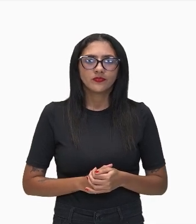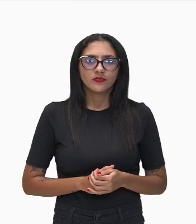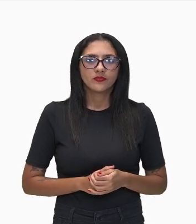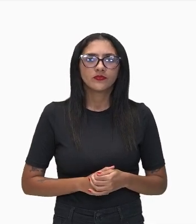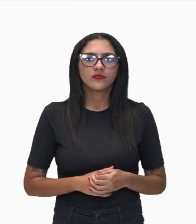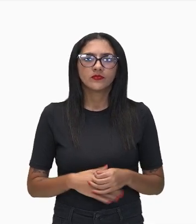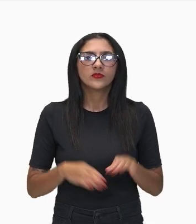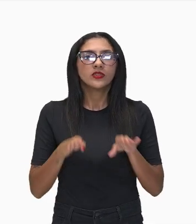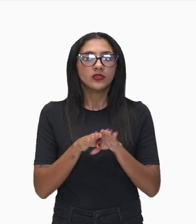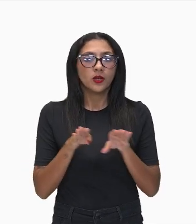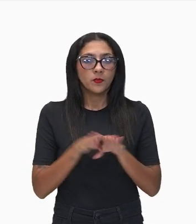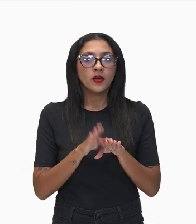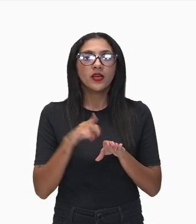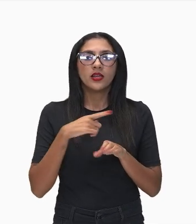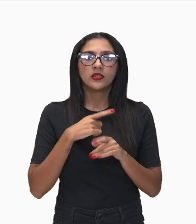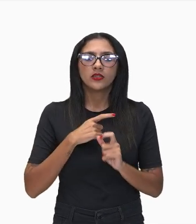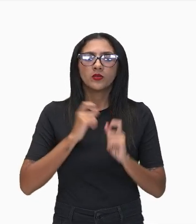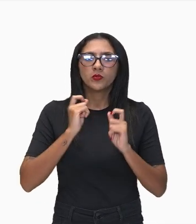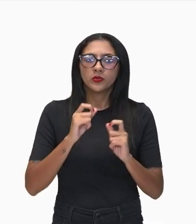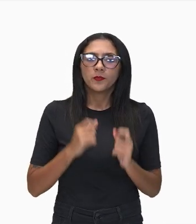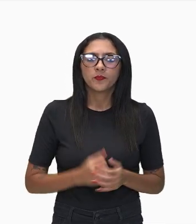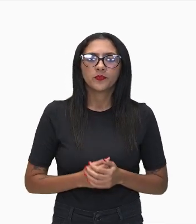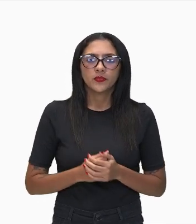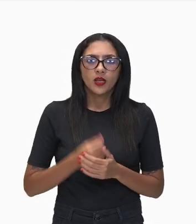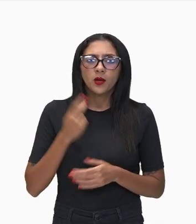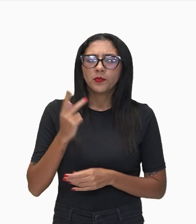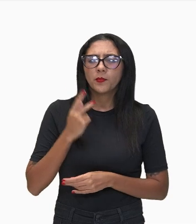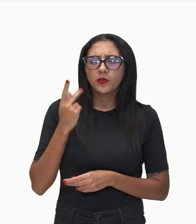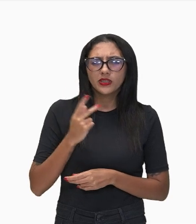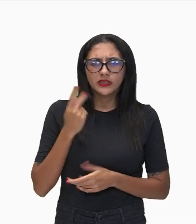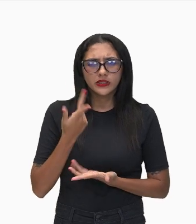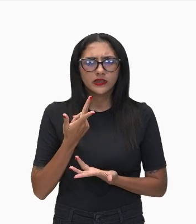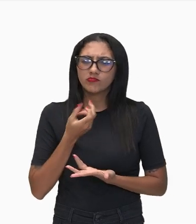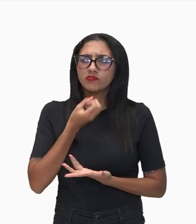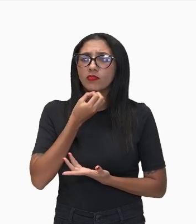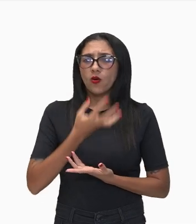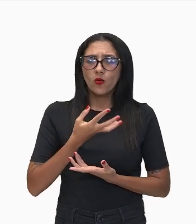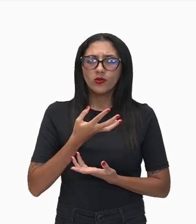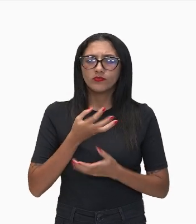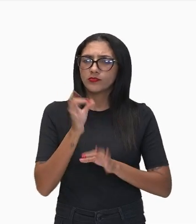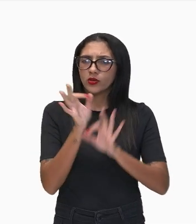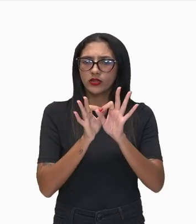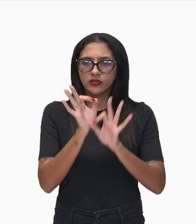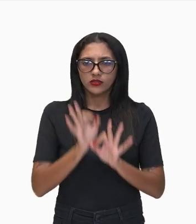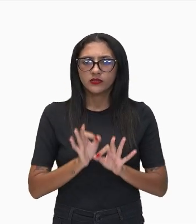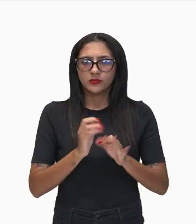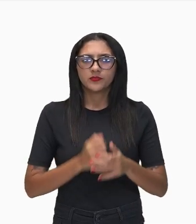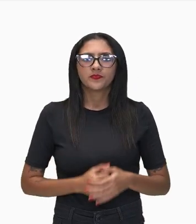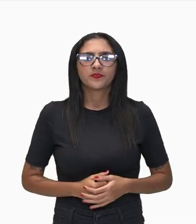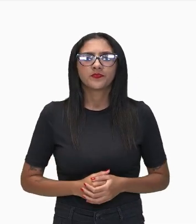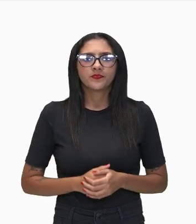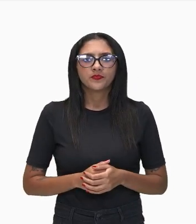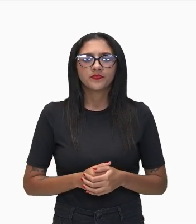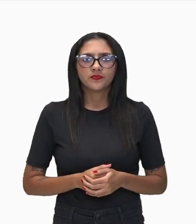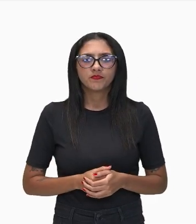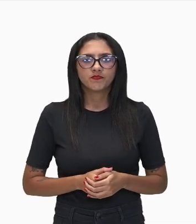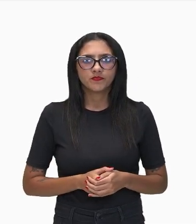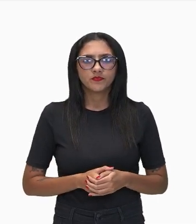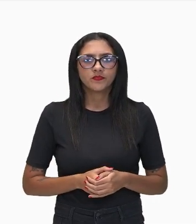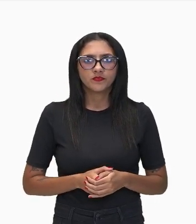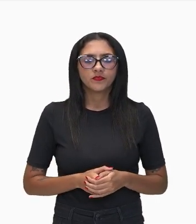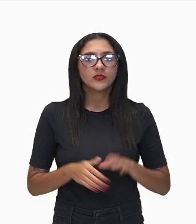coeso e tende a ser politicamente estável. E aí nós temos também um Estado-nação, ele vai